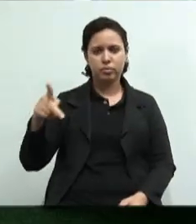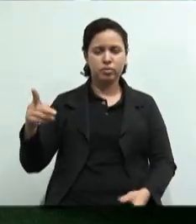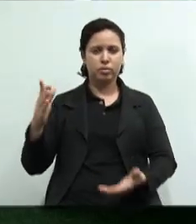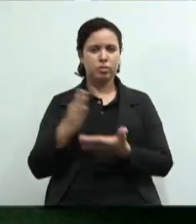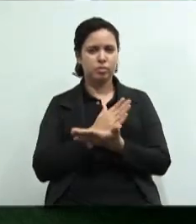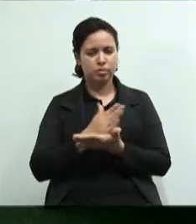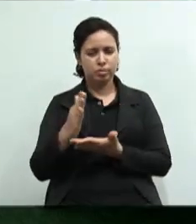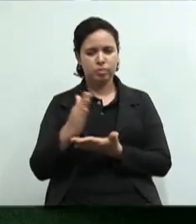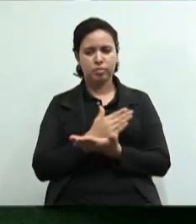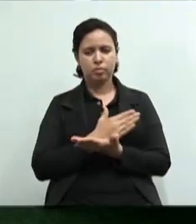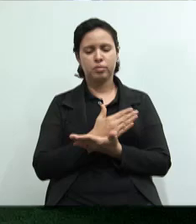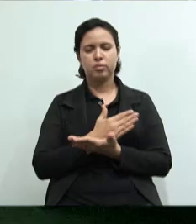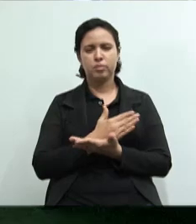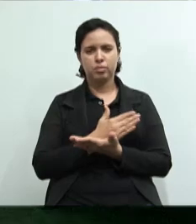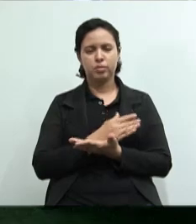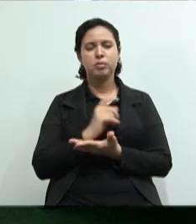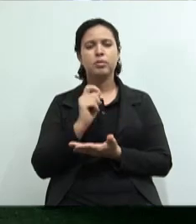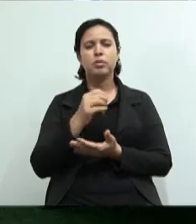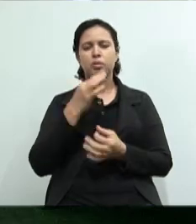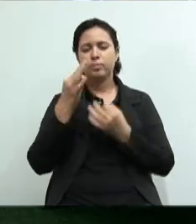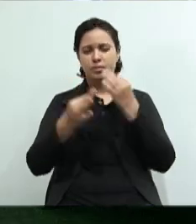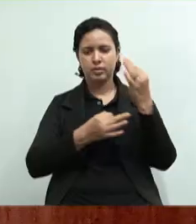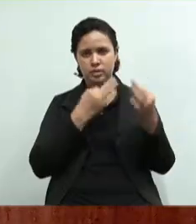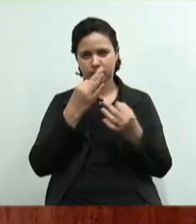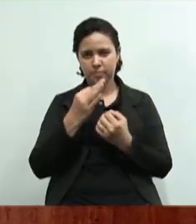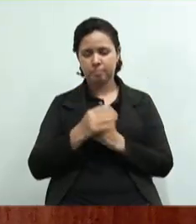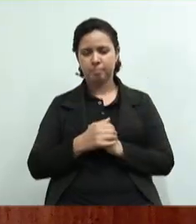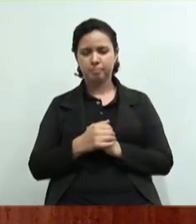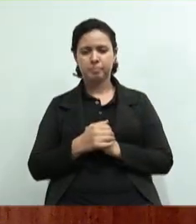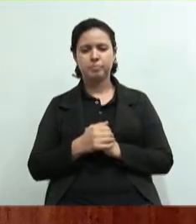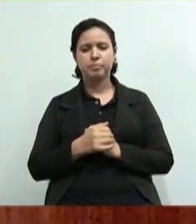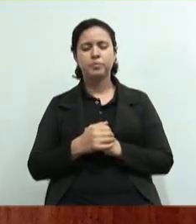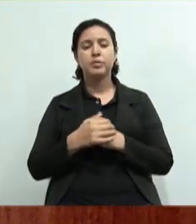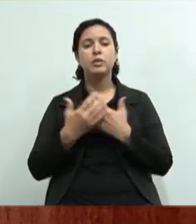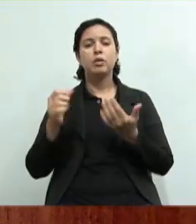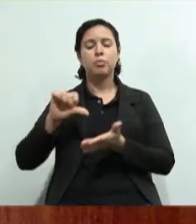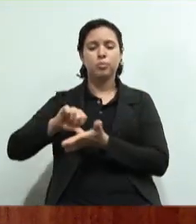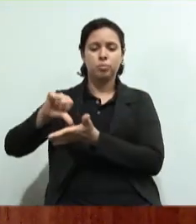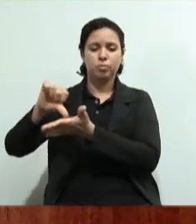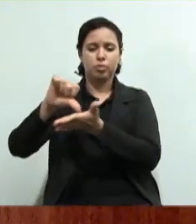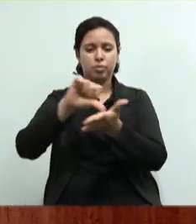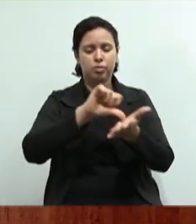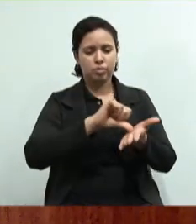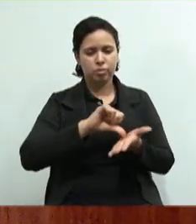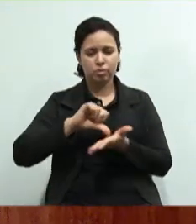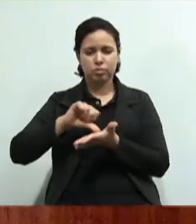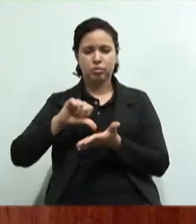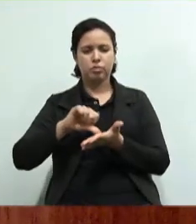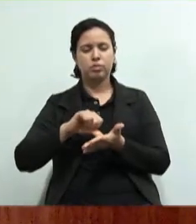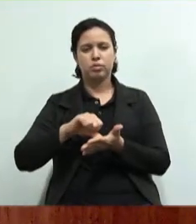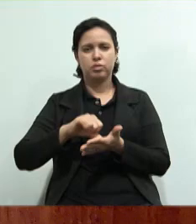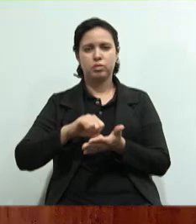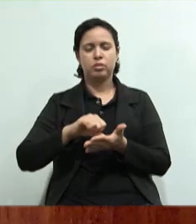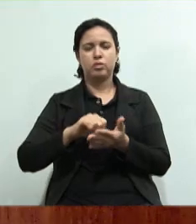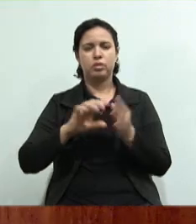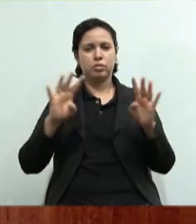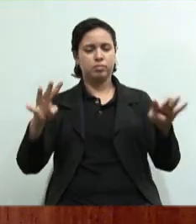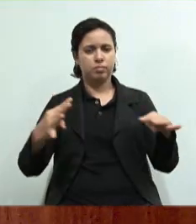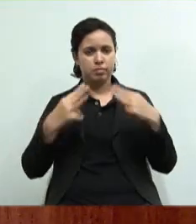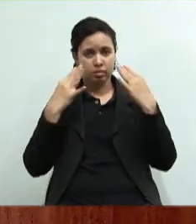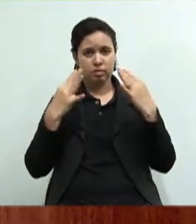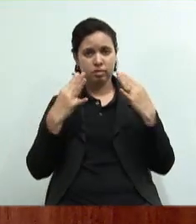Professora, as escolas aqui, nossos polos, com nossos professores, né? Lá estão mandando só, estão ligadinhos